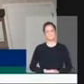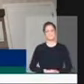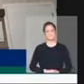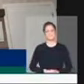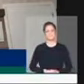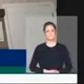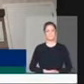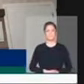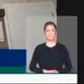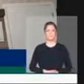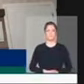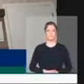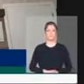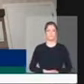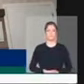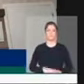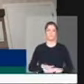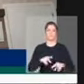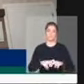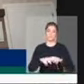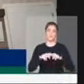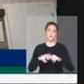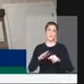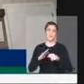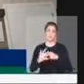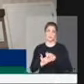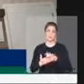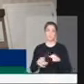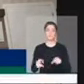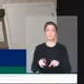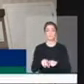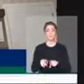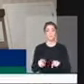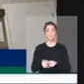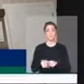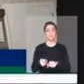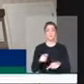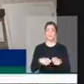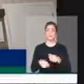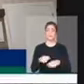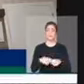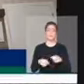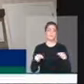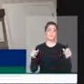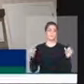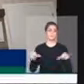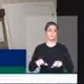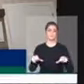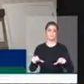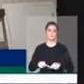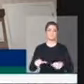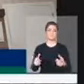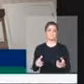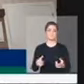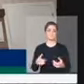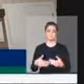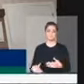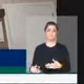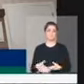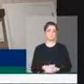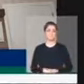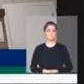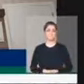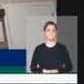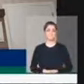degradadas por conta da pandemia e por conta da brutal recessão que o brasil vai viver e não